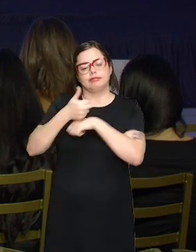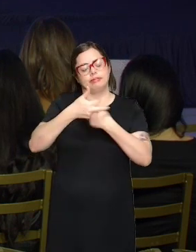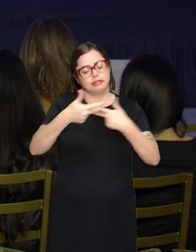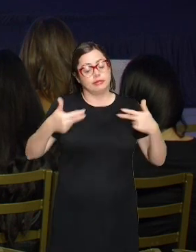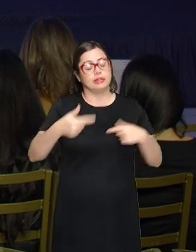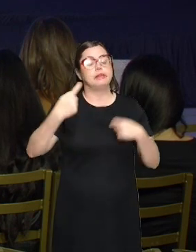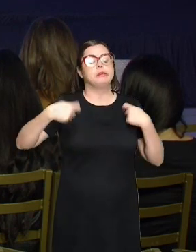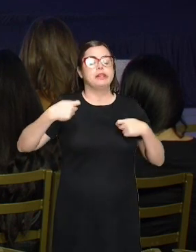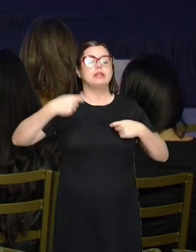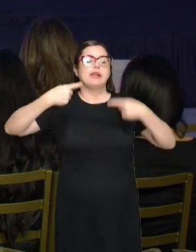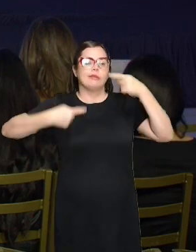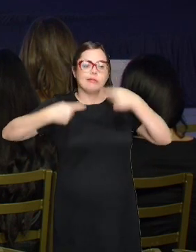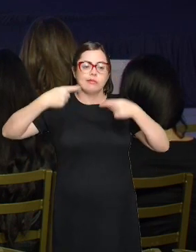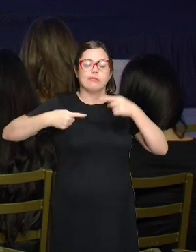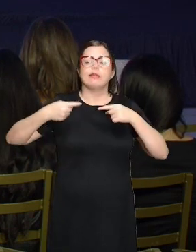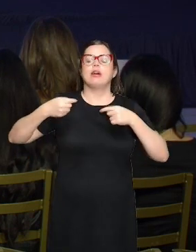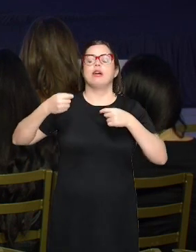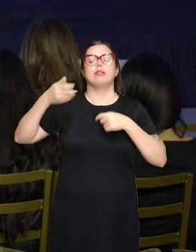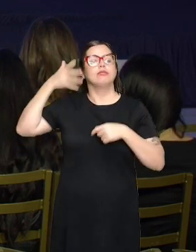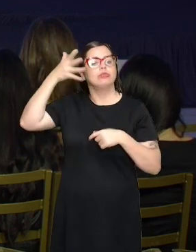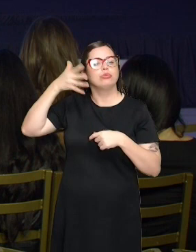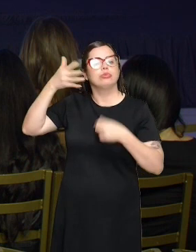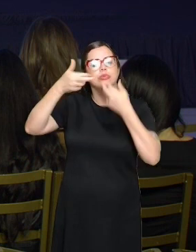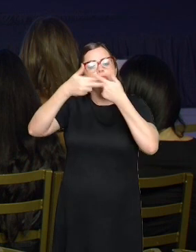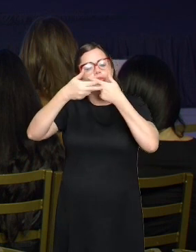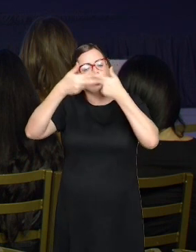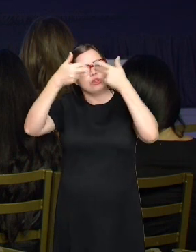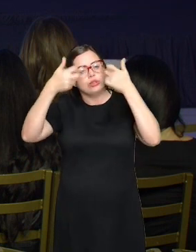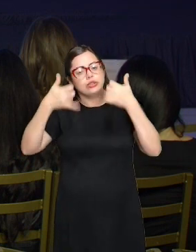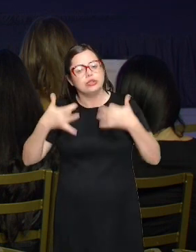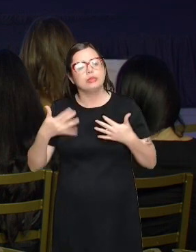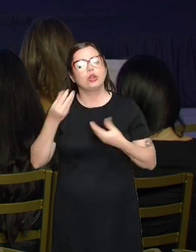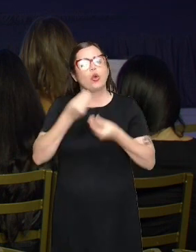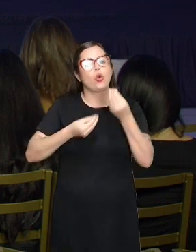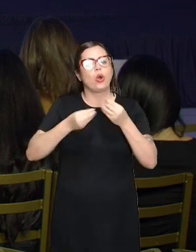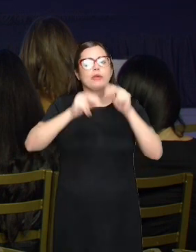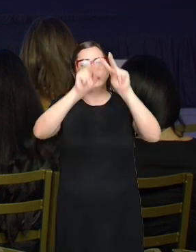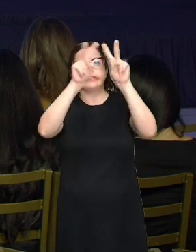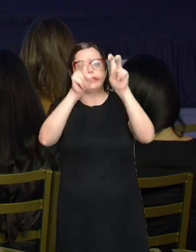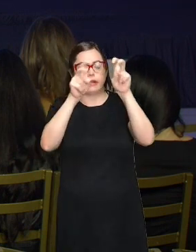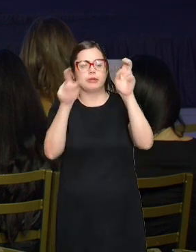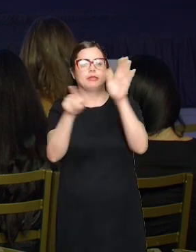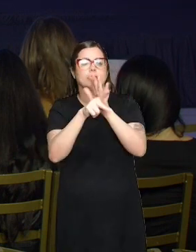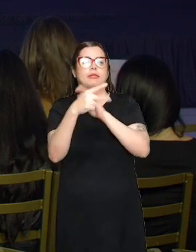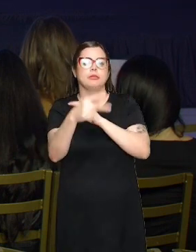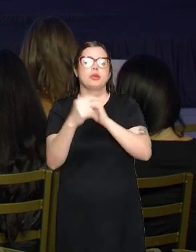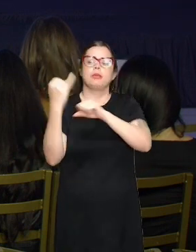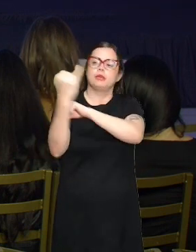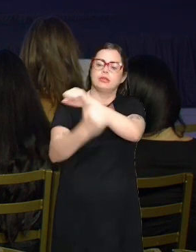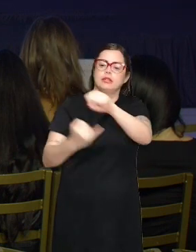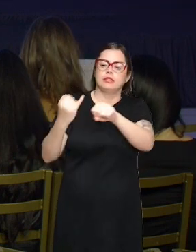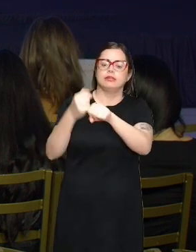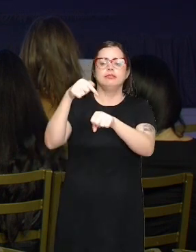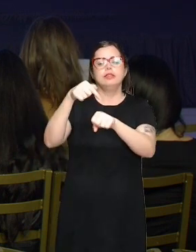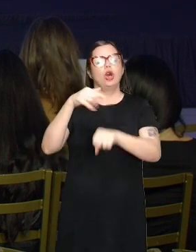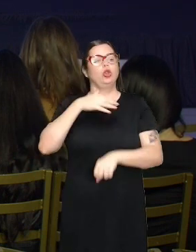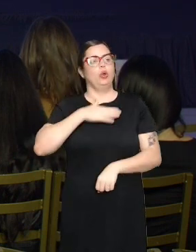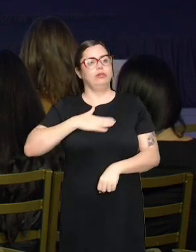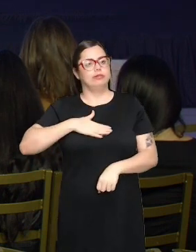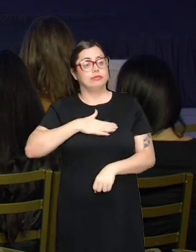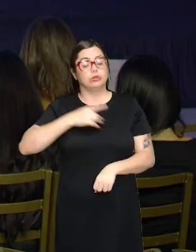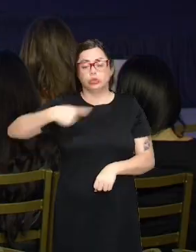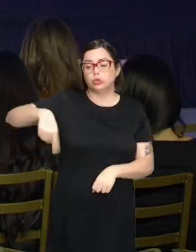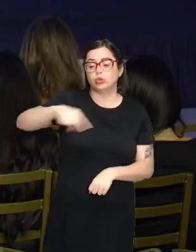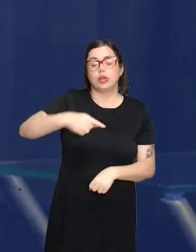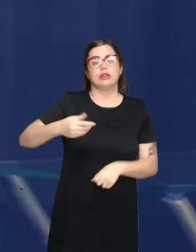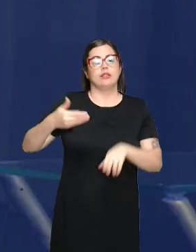sobre internet, sobre como a gente se sente diante da internet, para todos os ambientes em que a gente vive. Eu acho que quando a gente começou, falar de internet era